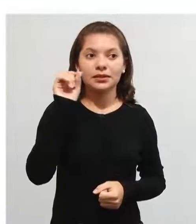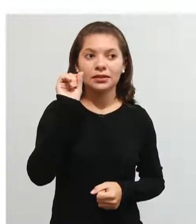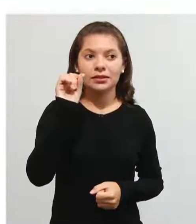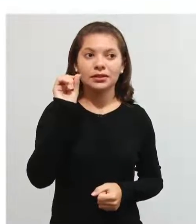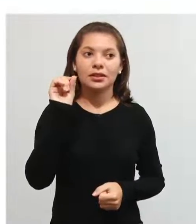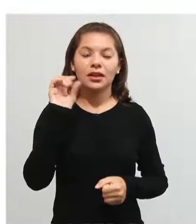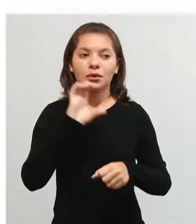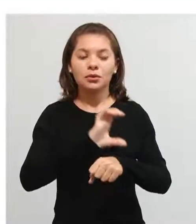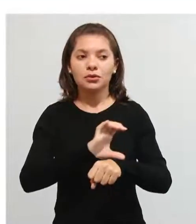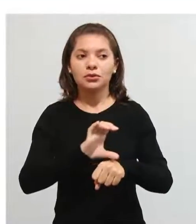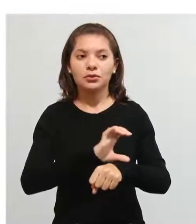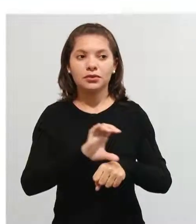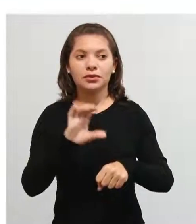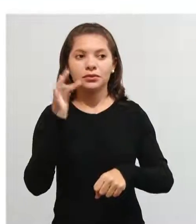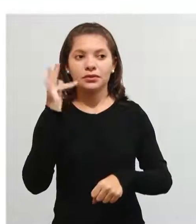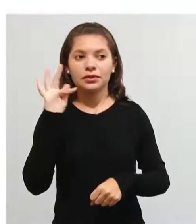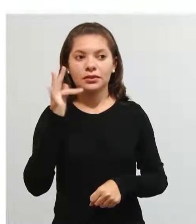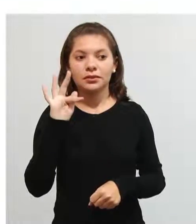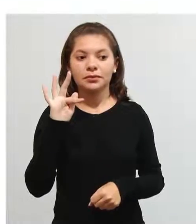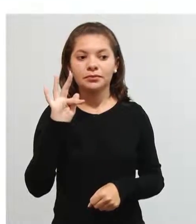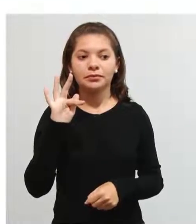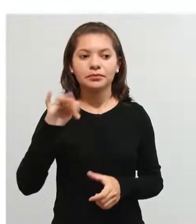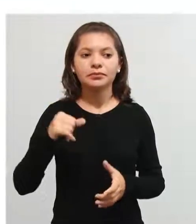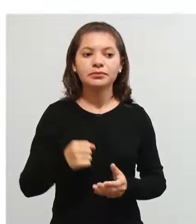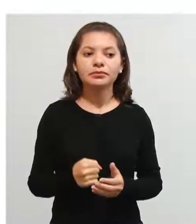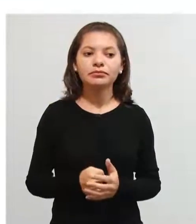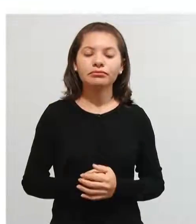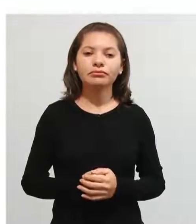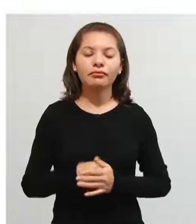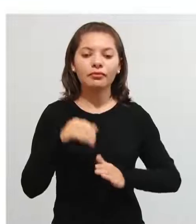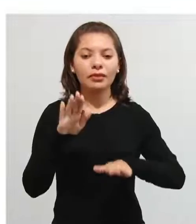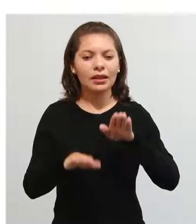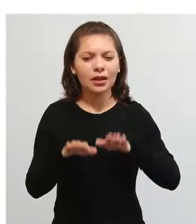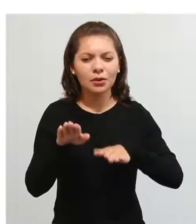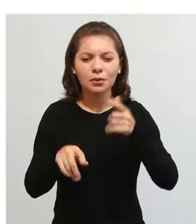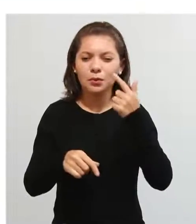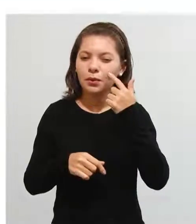Federal. E aqui eu trouxe para vocês algumas